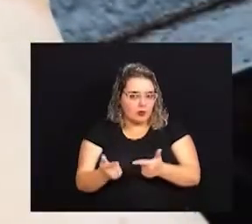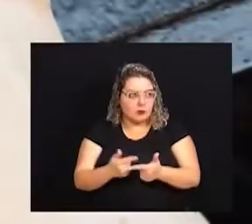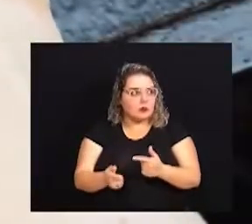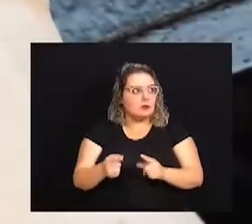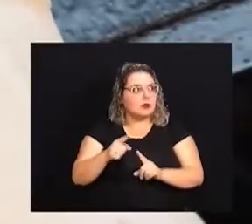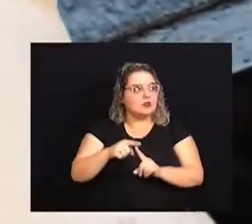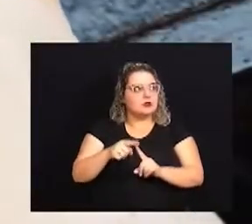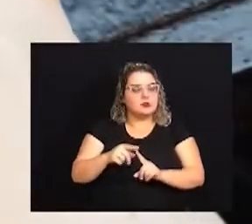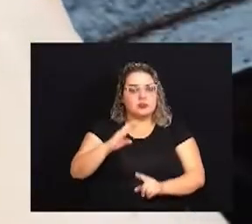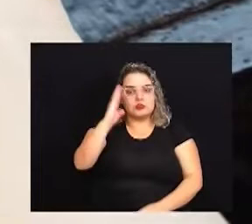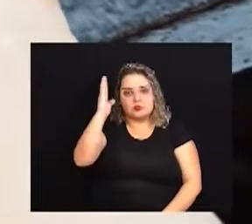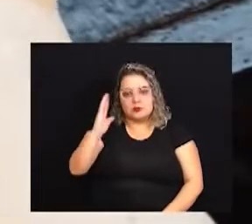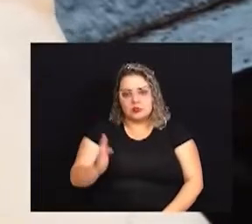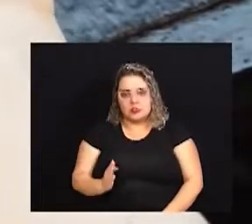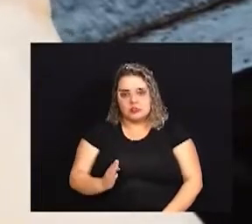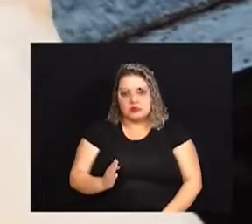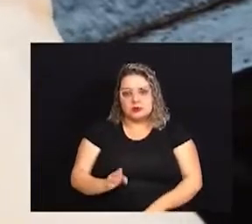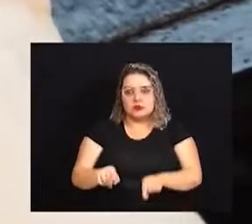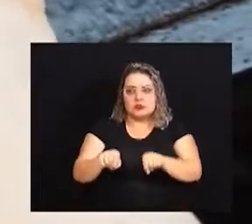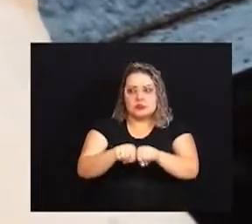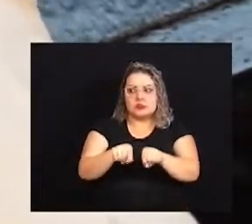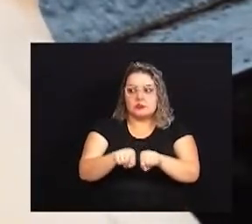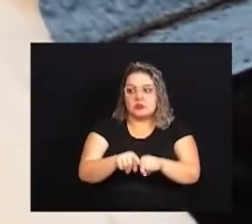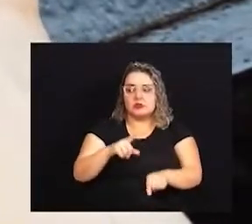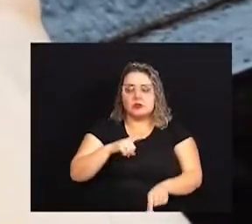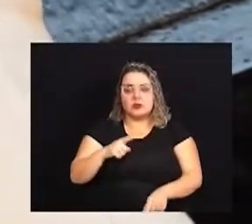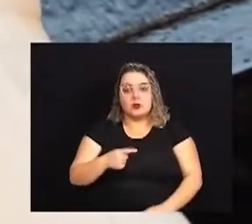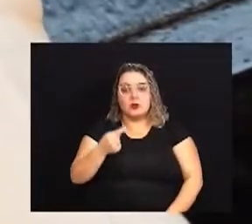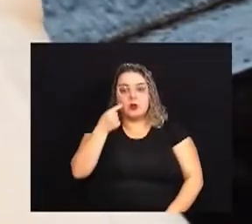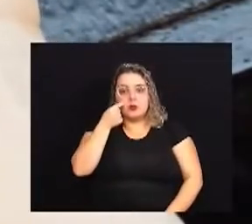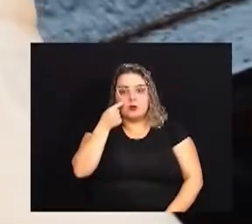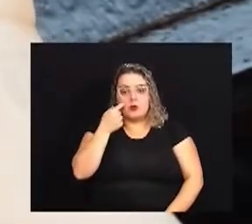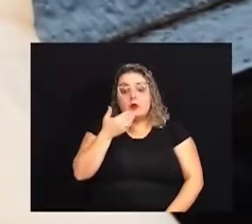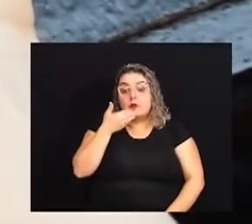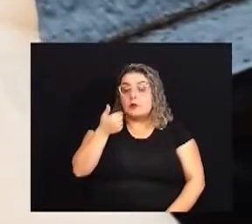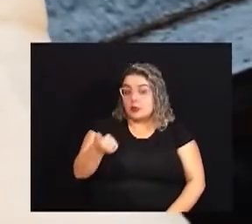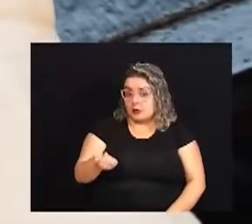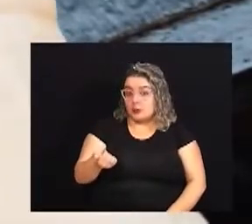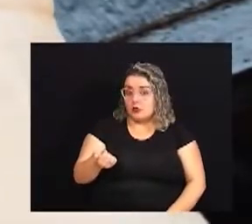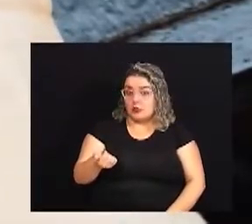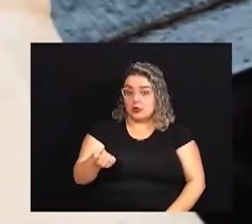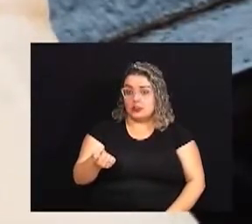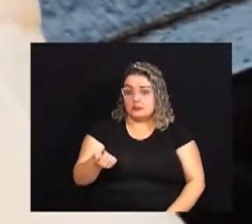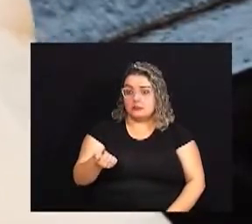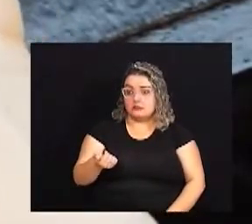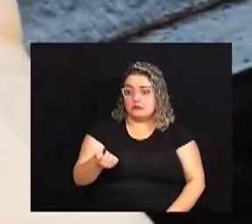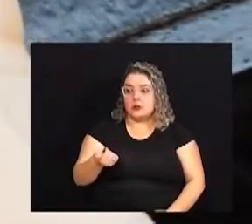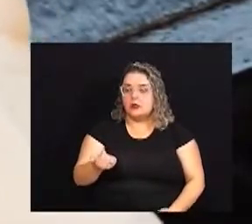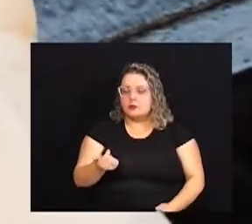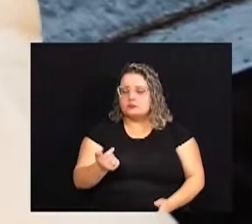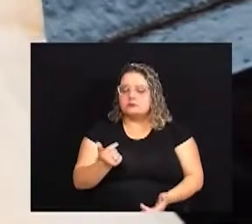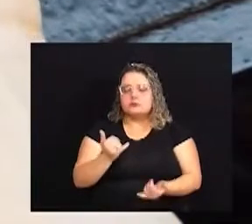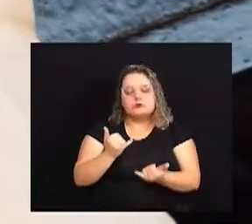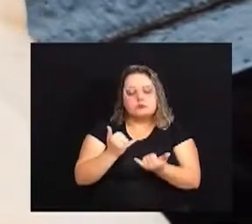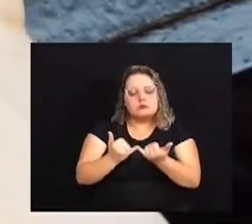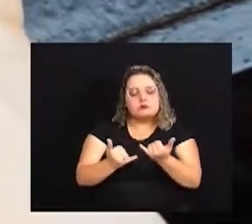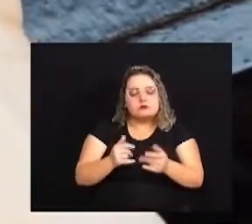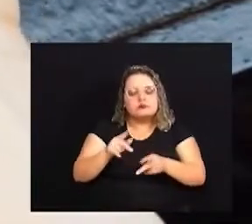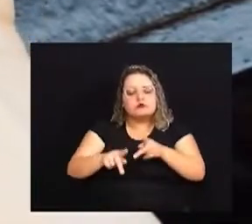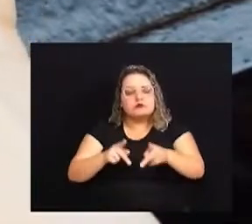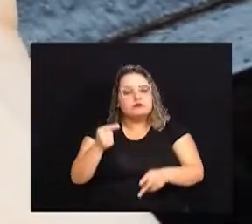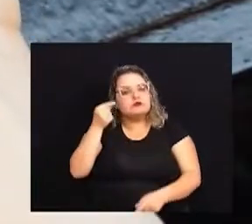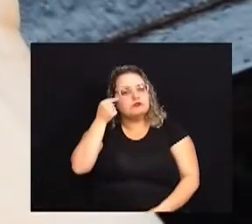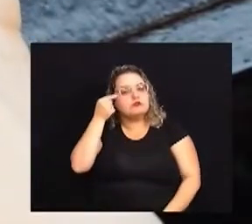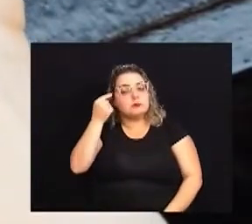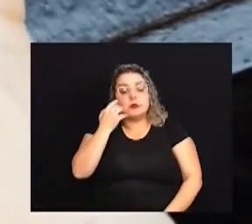do Brasil e que também eu tenho observado uma certa melhora. Uma parcela da população começa, por